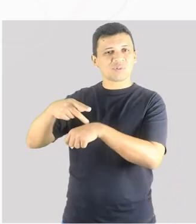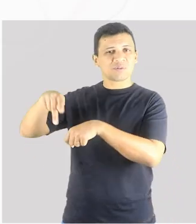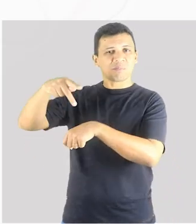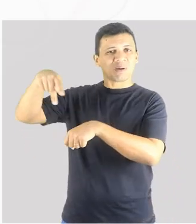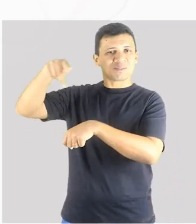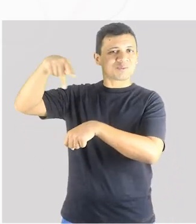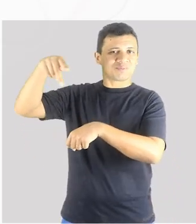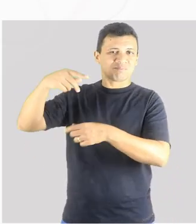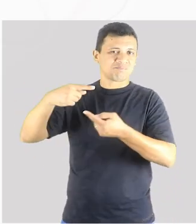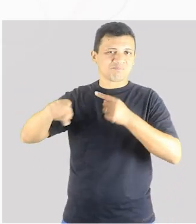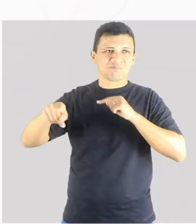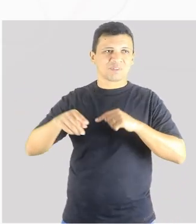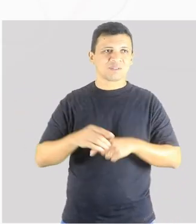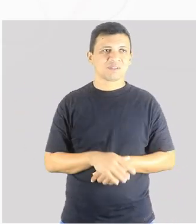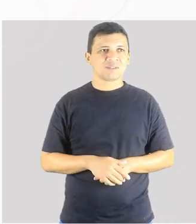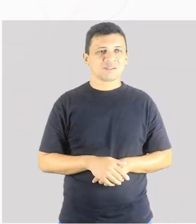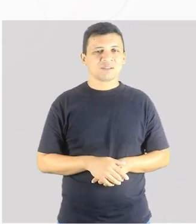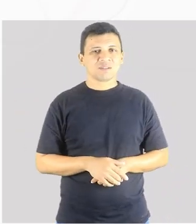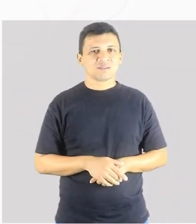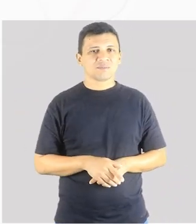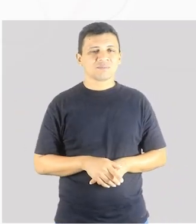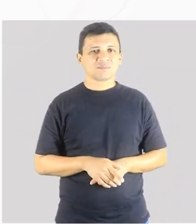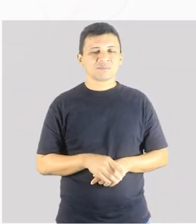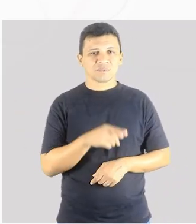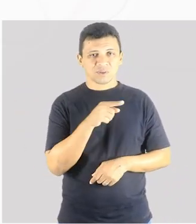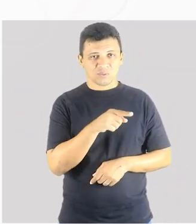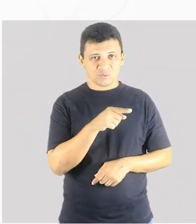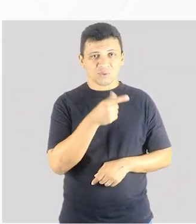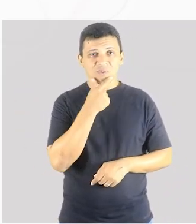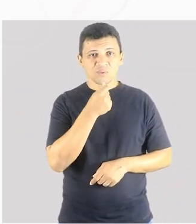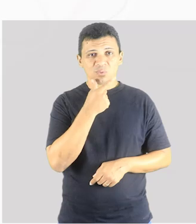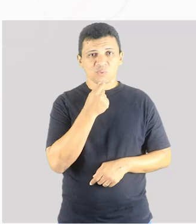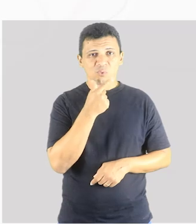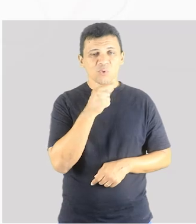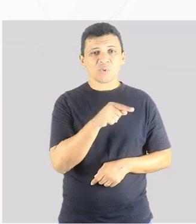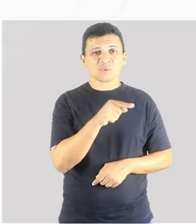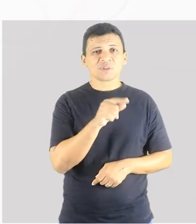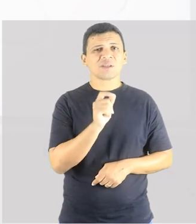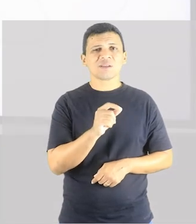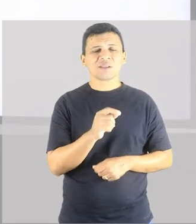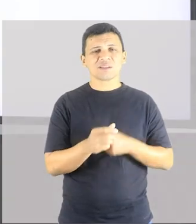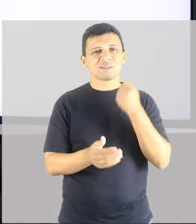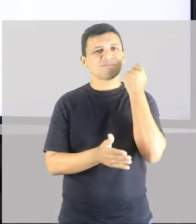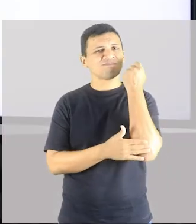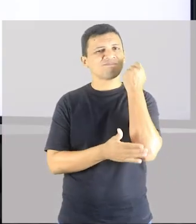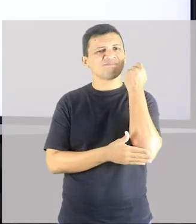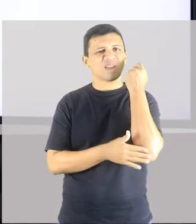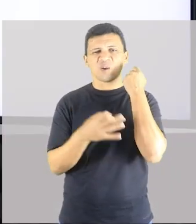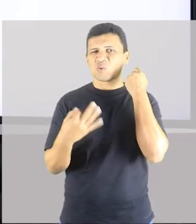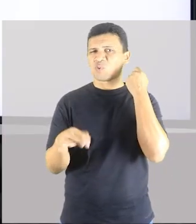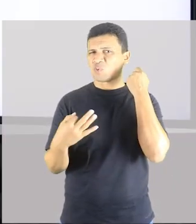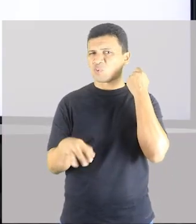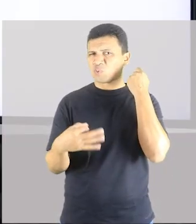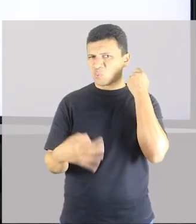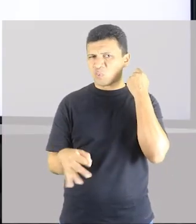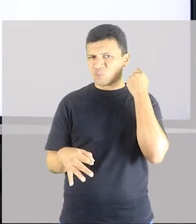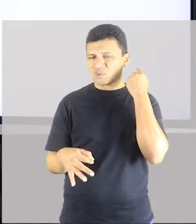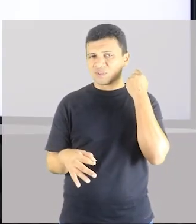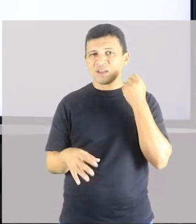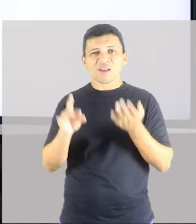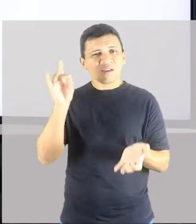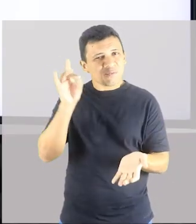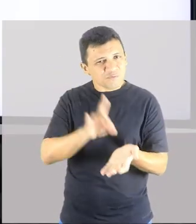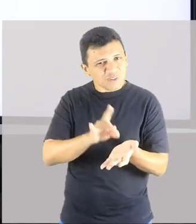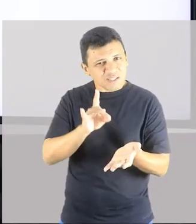expressão idiomática que eu falei para vocês. Fulano, ele está com dor de cotovelo. Não quer dizer que ele realmente está com a